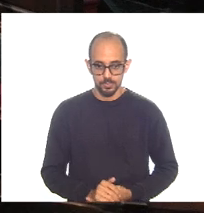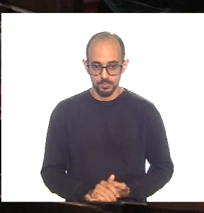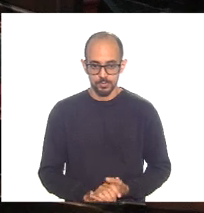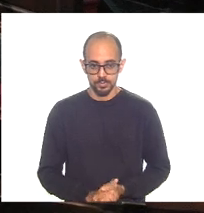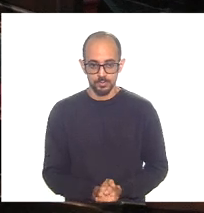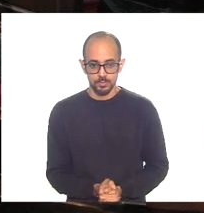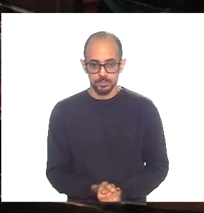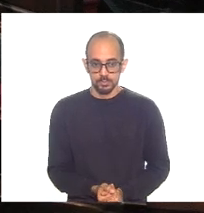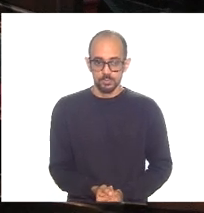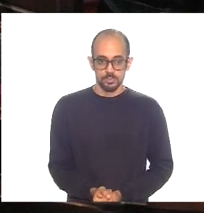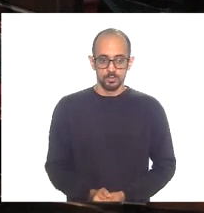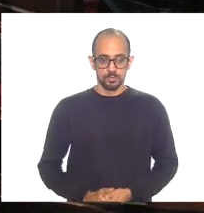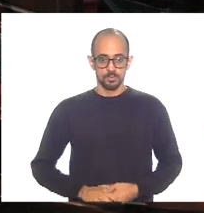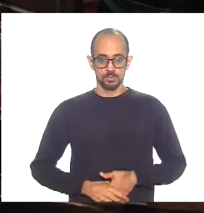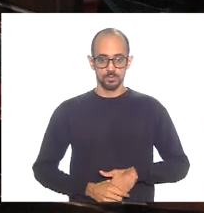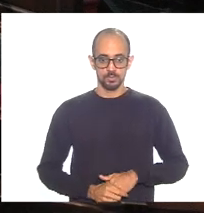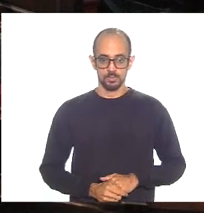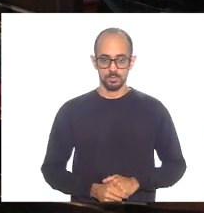Votou.